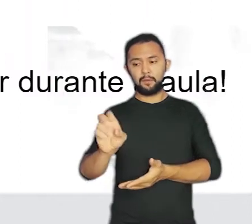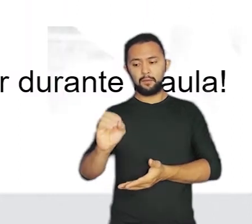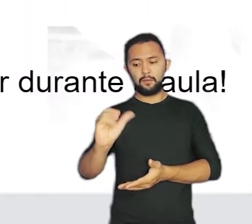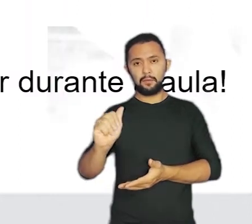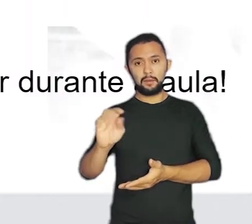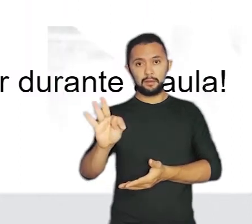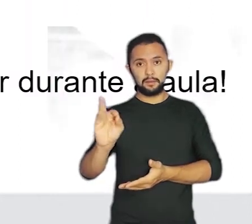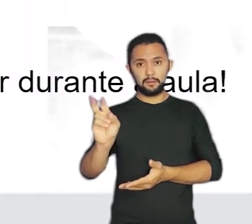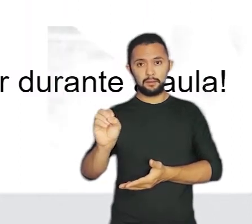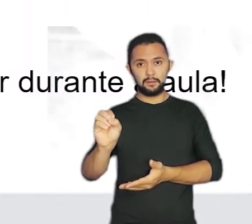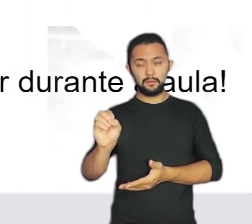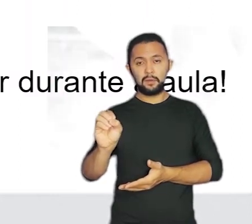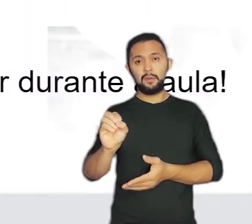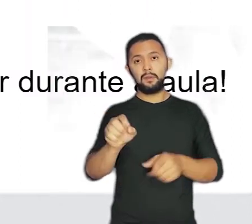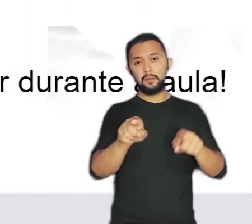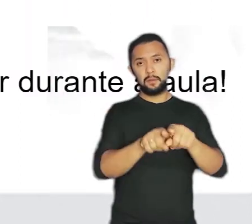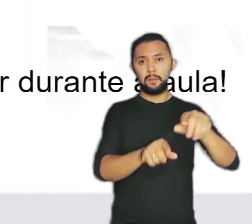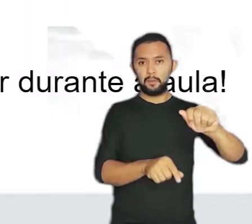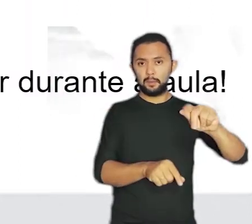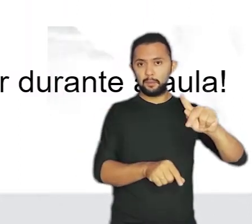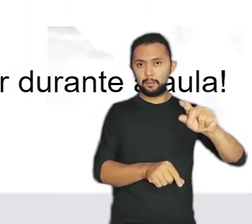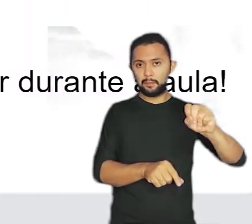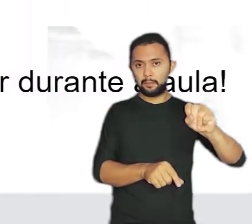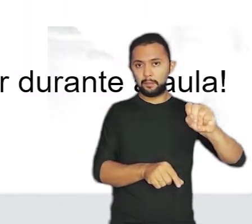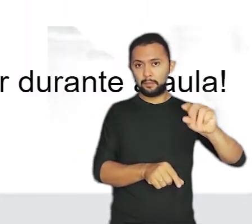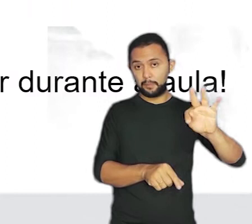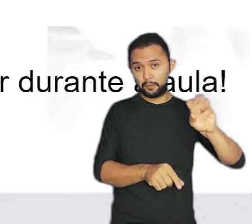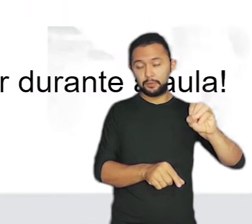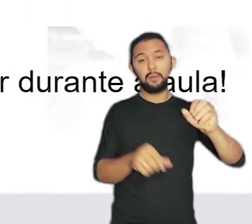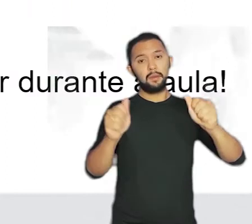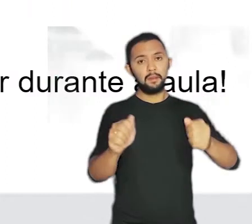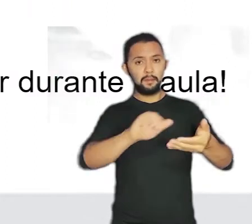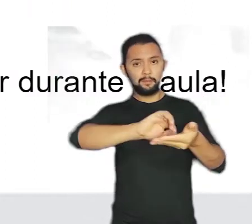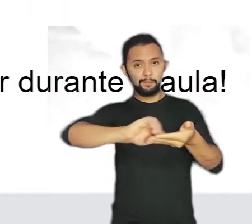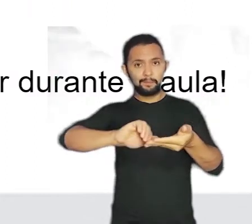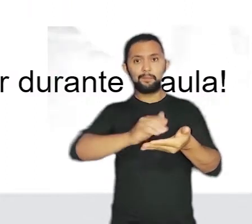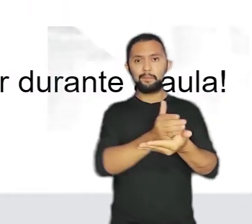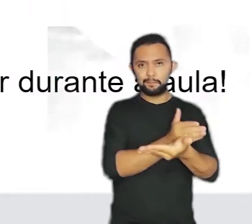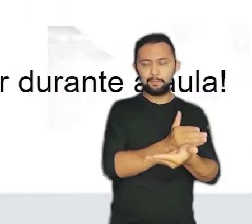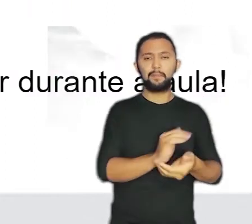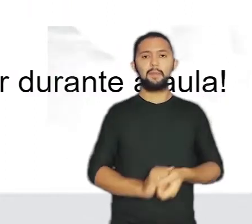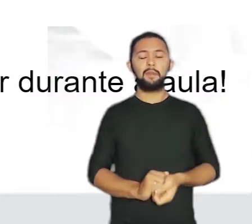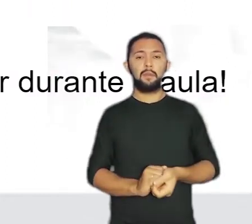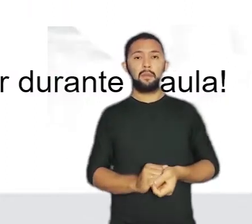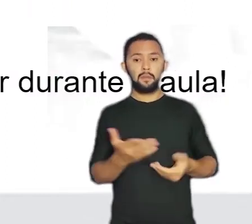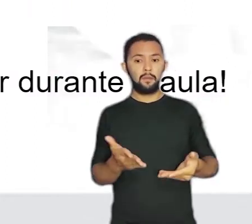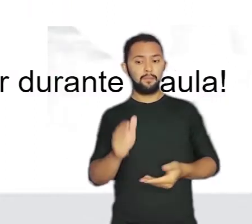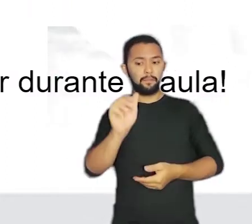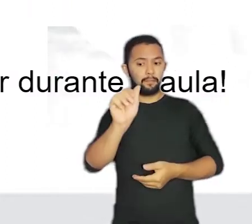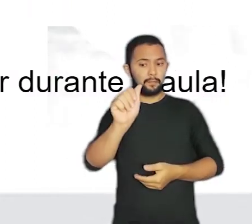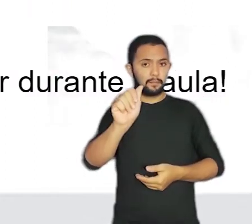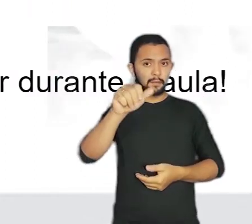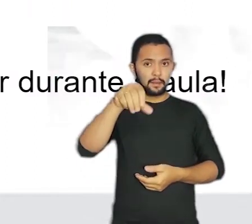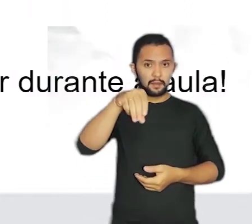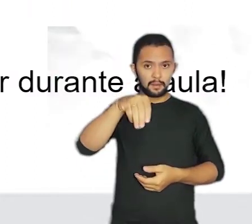aí isolados dentro da oração. E exemplo aqui que eu tenho. Amiga, você sabe que horas são? Então é como se eu estivesse chamando a